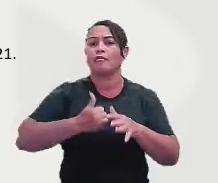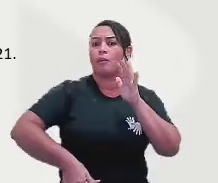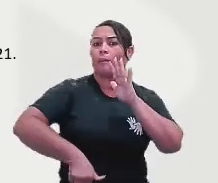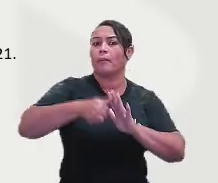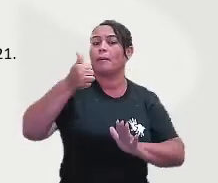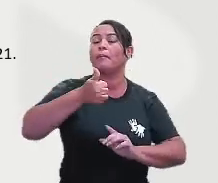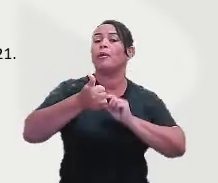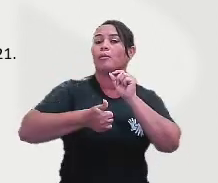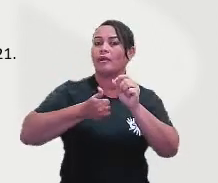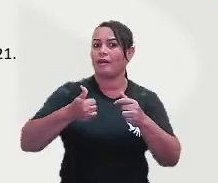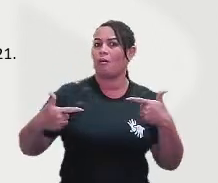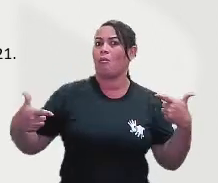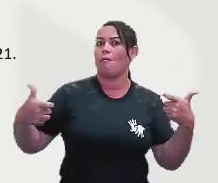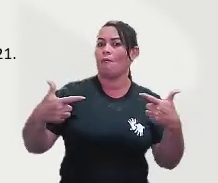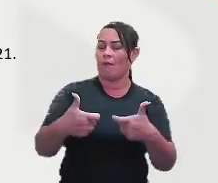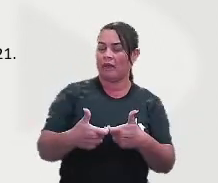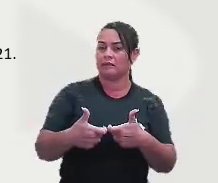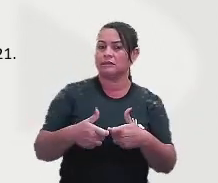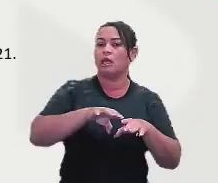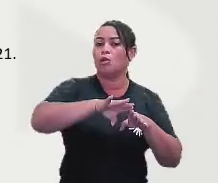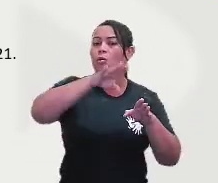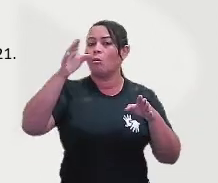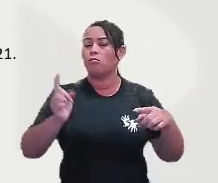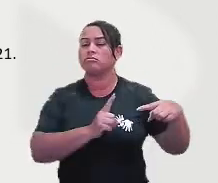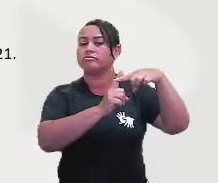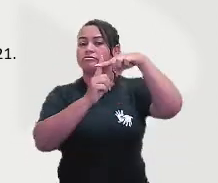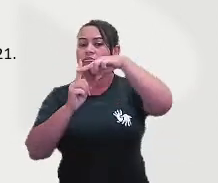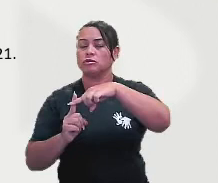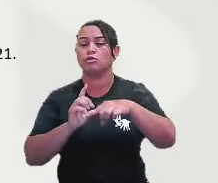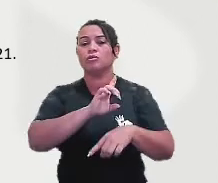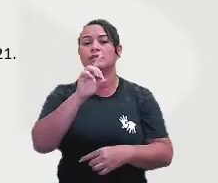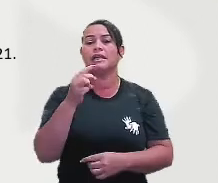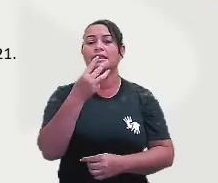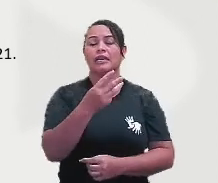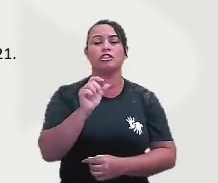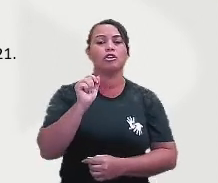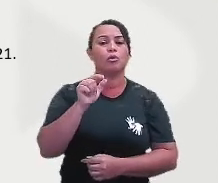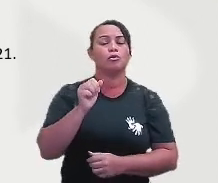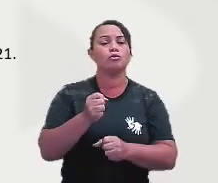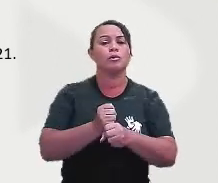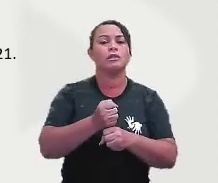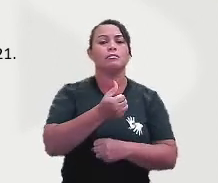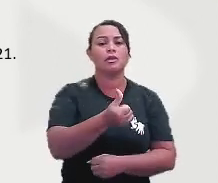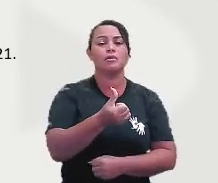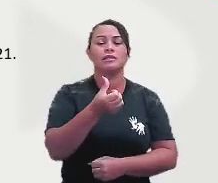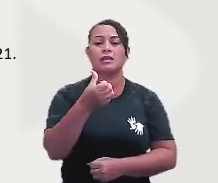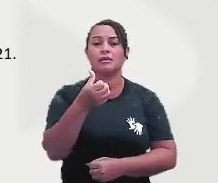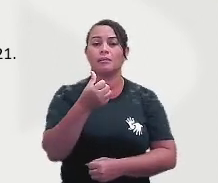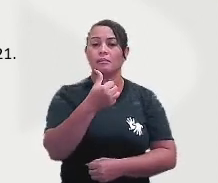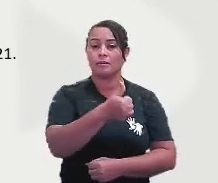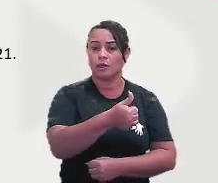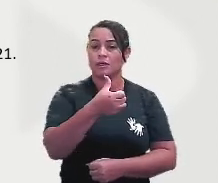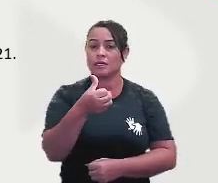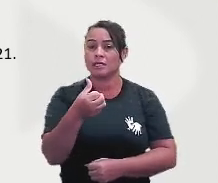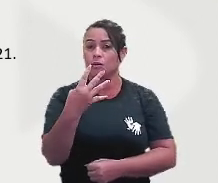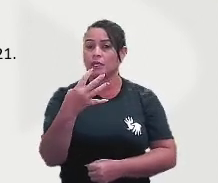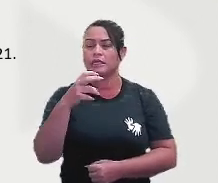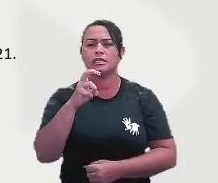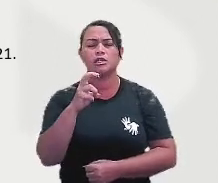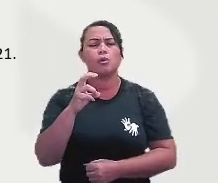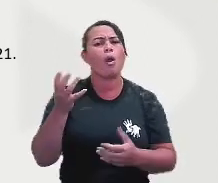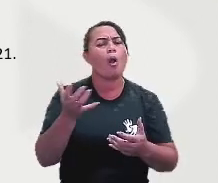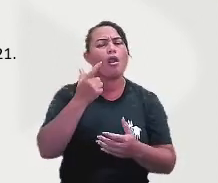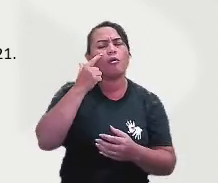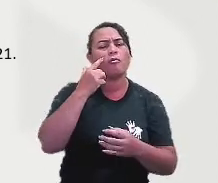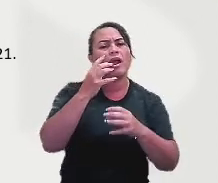no Monte das Tabocas, em 3 de agosto de 1645, calcule há quanto